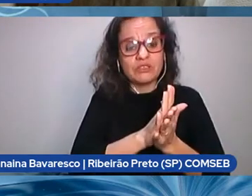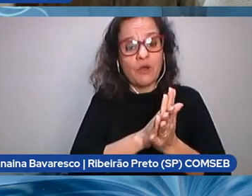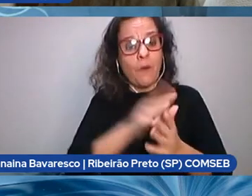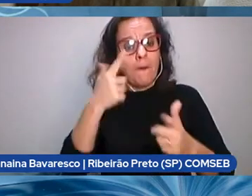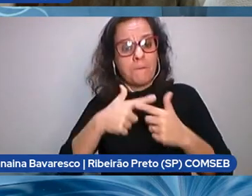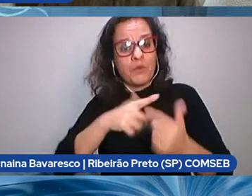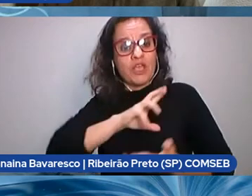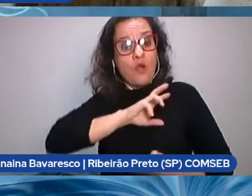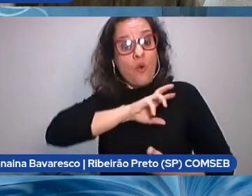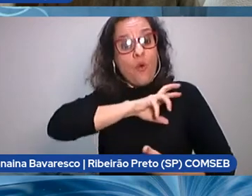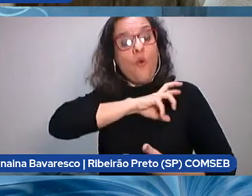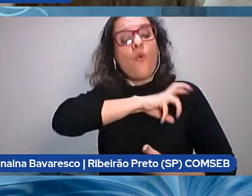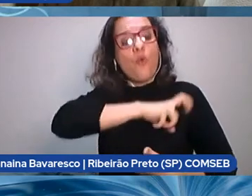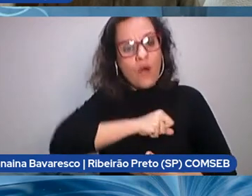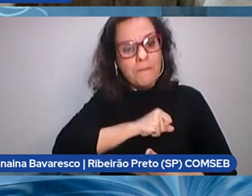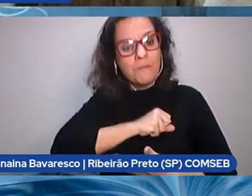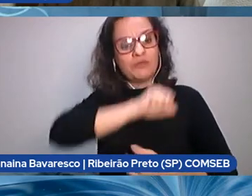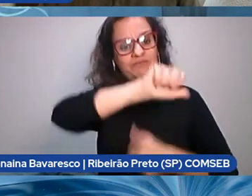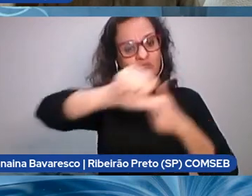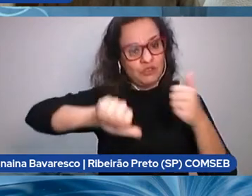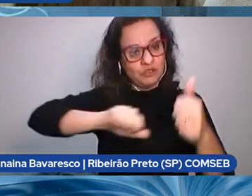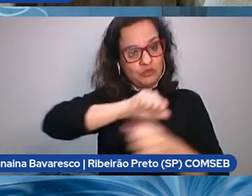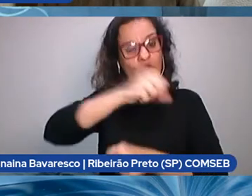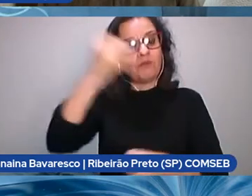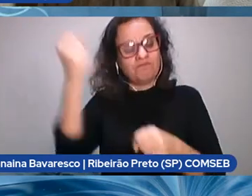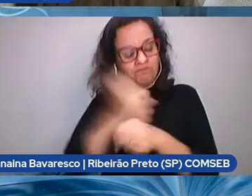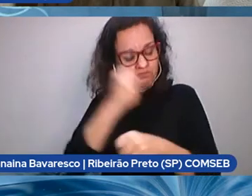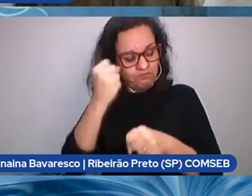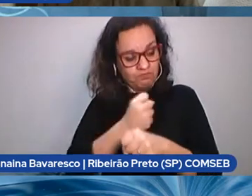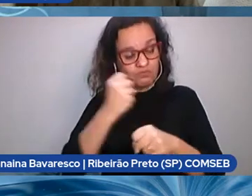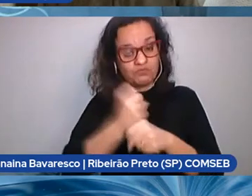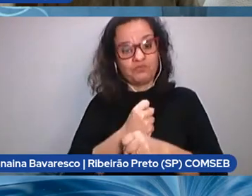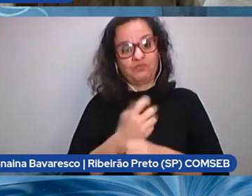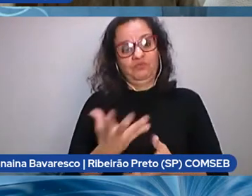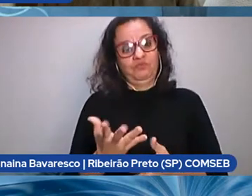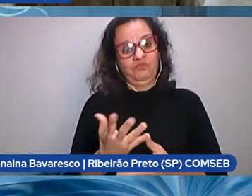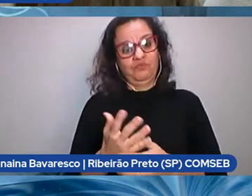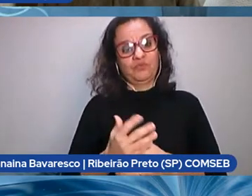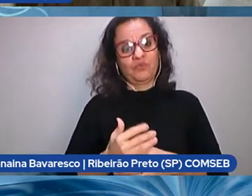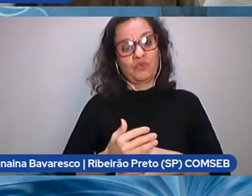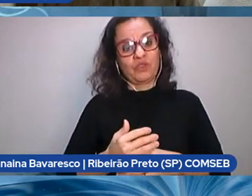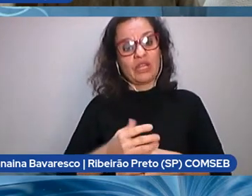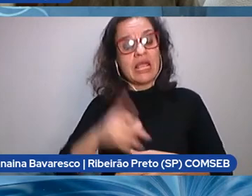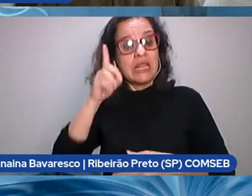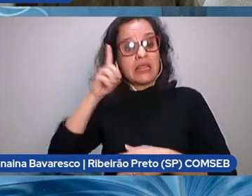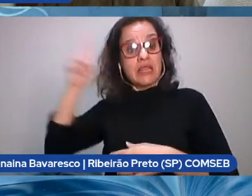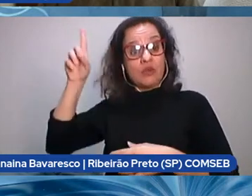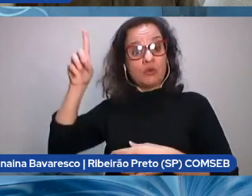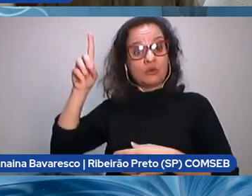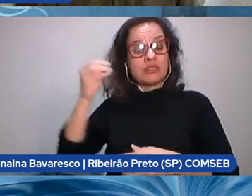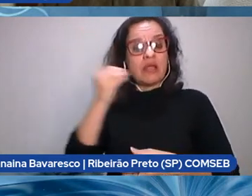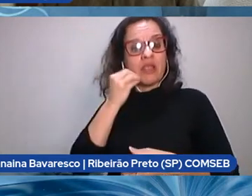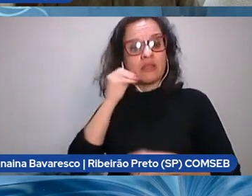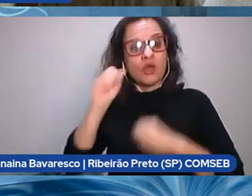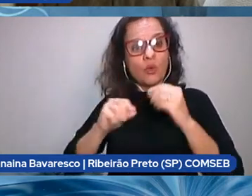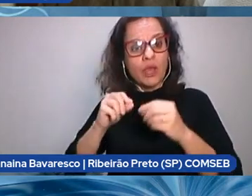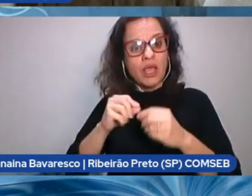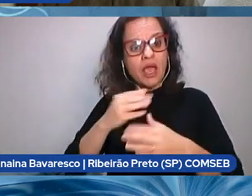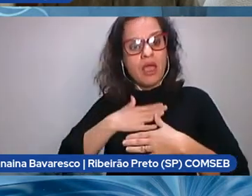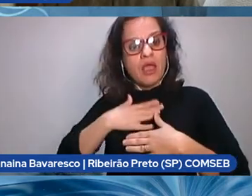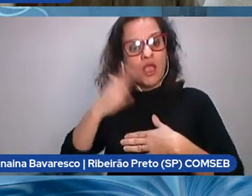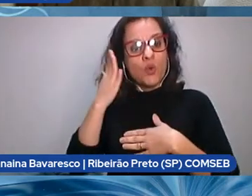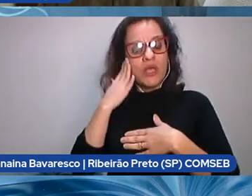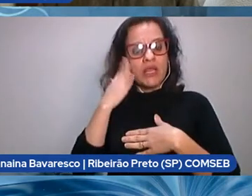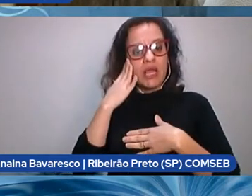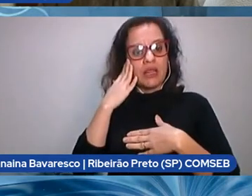ele constrói, ele transforma. Então, Deus está tentando fazer com que a gente compreenda que a gente não tem que destruir